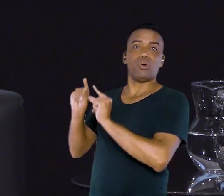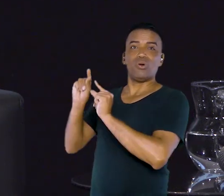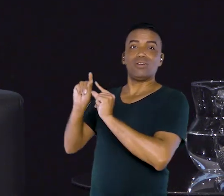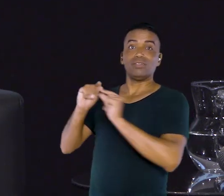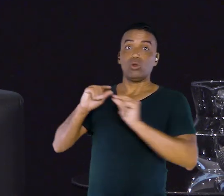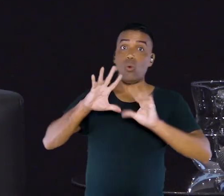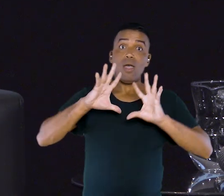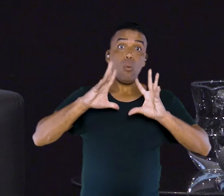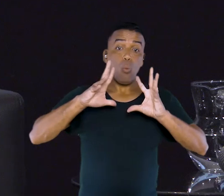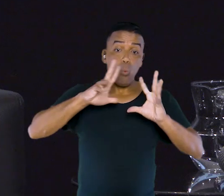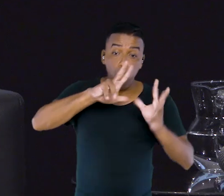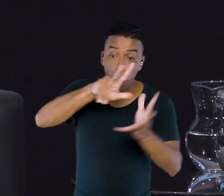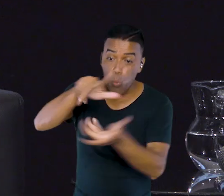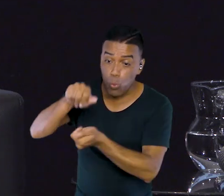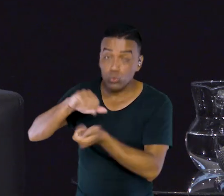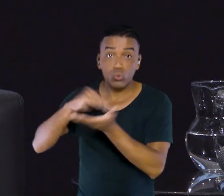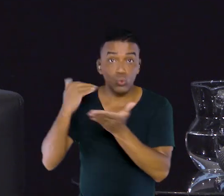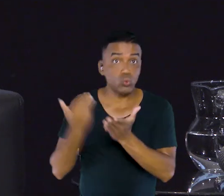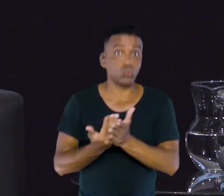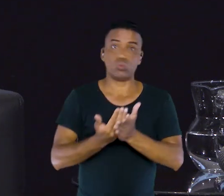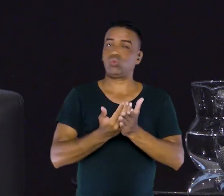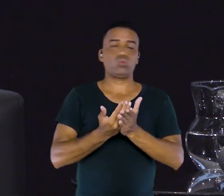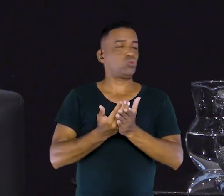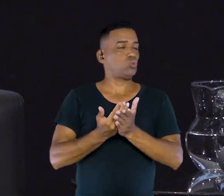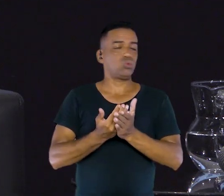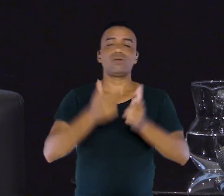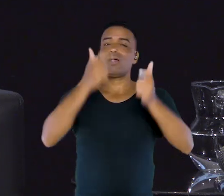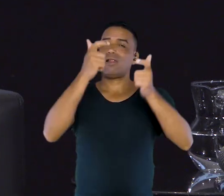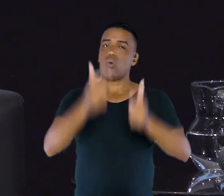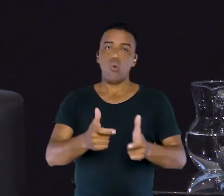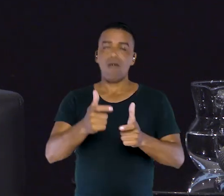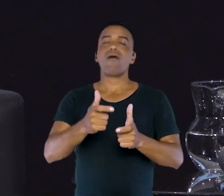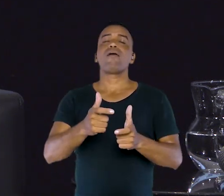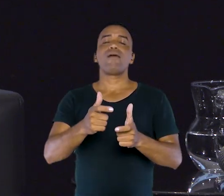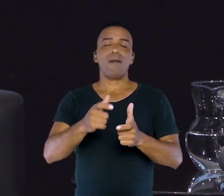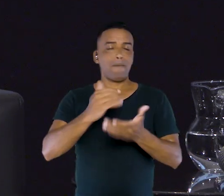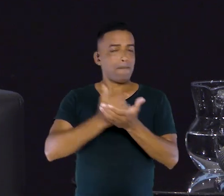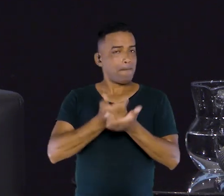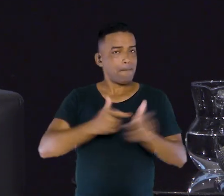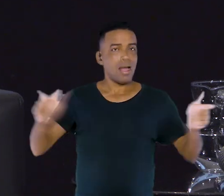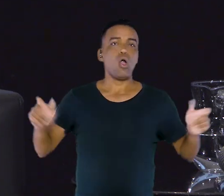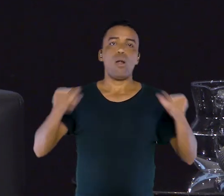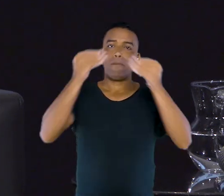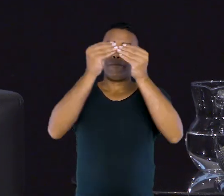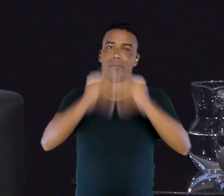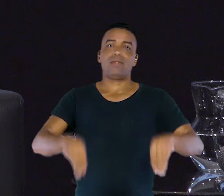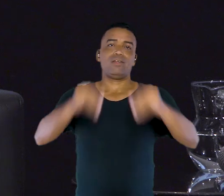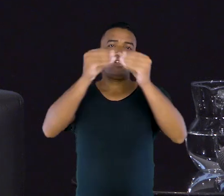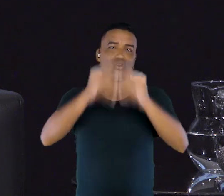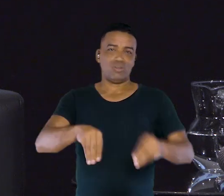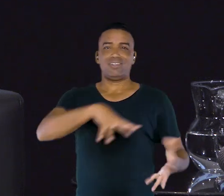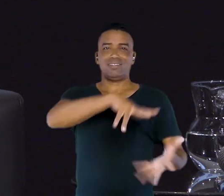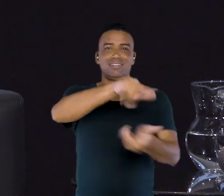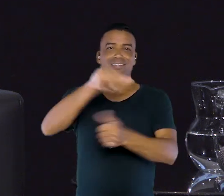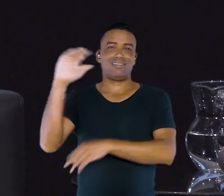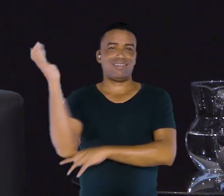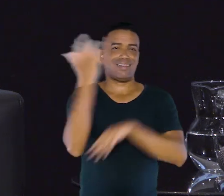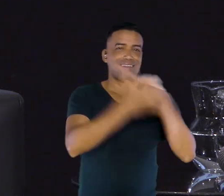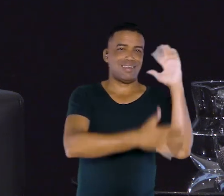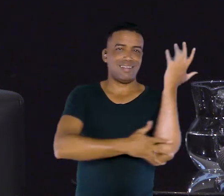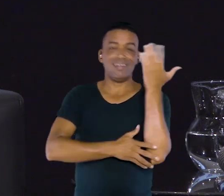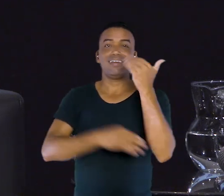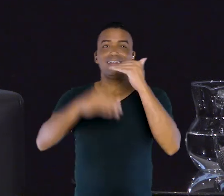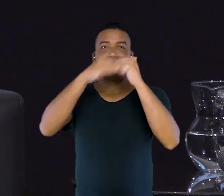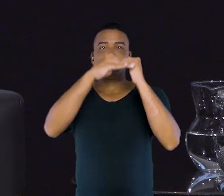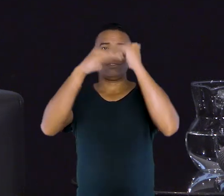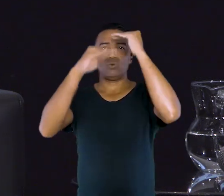mundo que está provocando esse antropoceno, essa mudança. Tem gente, né? Isso tem nome e endereço. A gente tem que, é uma questão de justiça social também. A gente tem que entender. Tem a